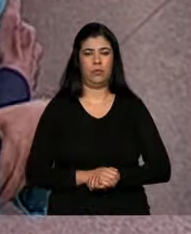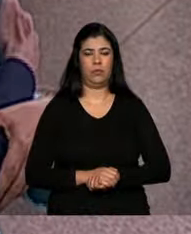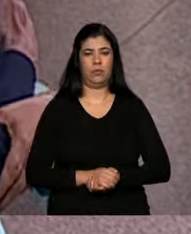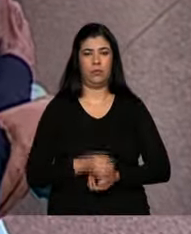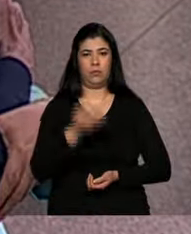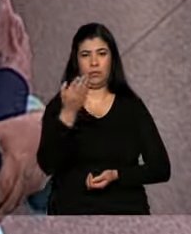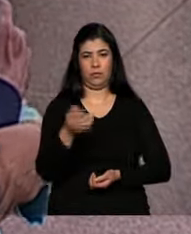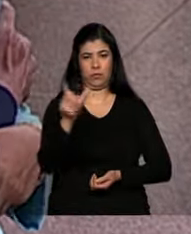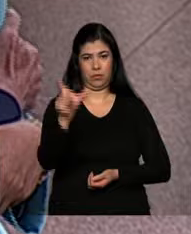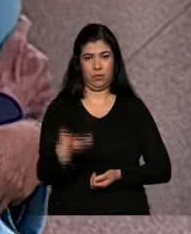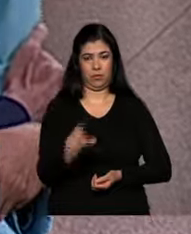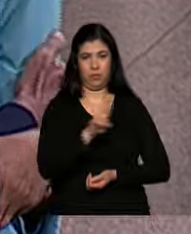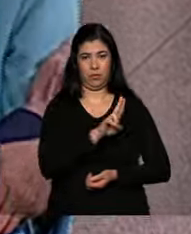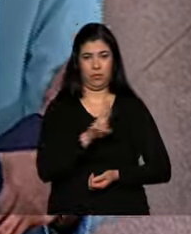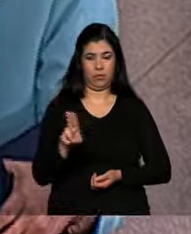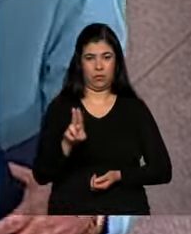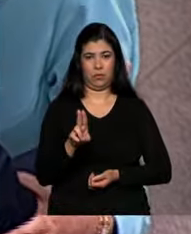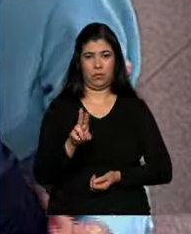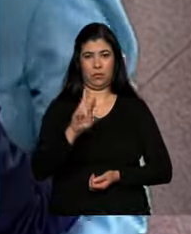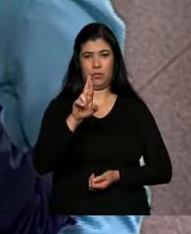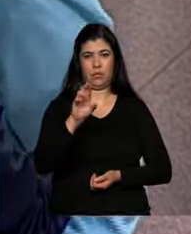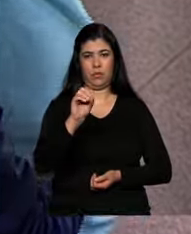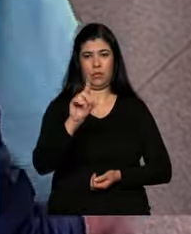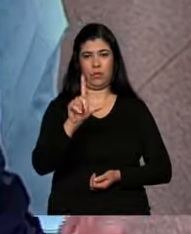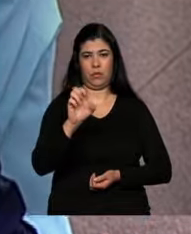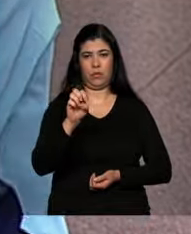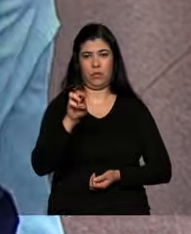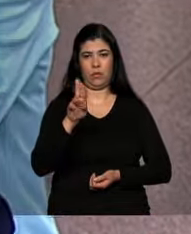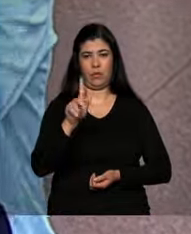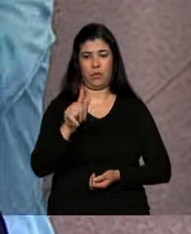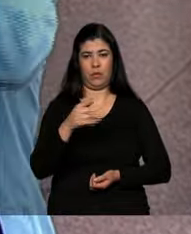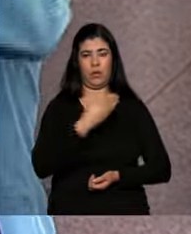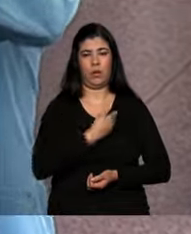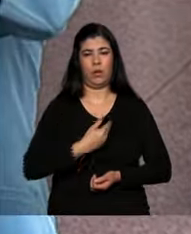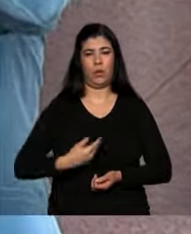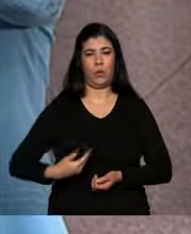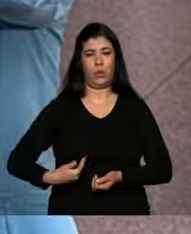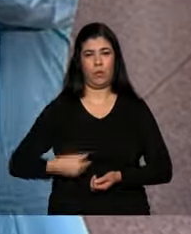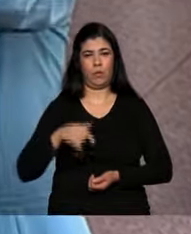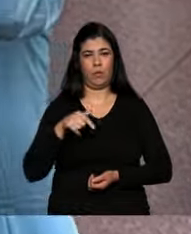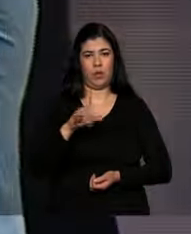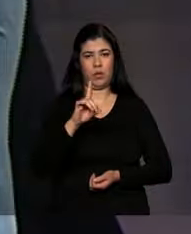Ao senhor Rodrigo Sobral Hollenberg, governador do Distrito Federal.